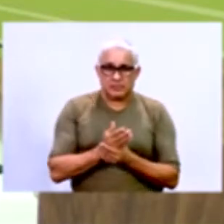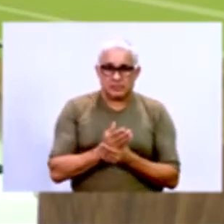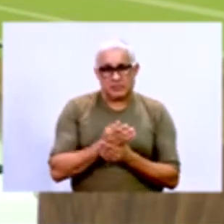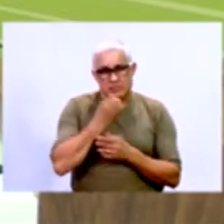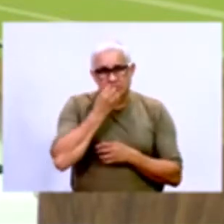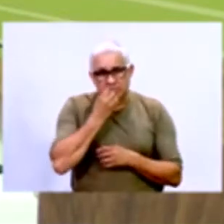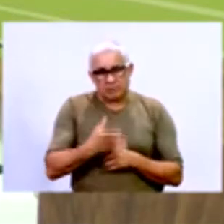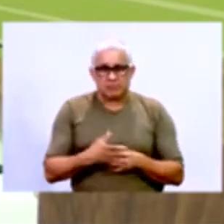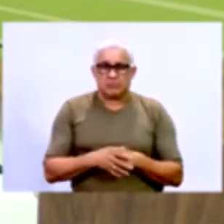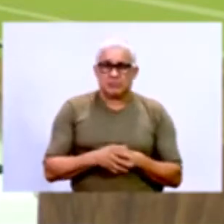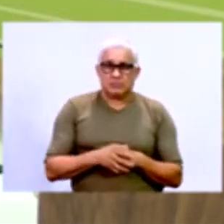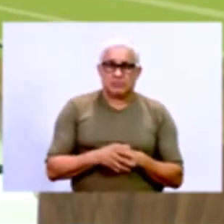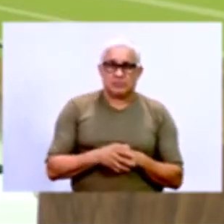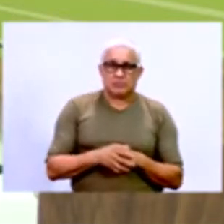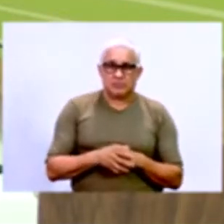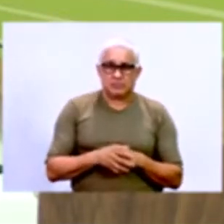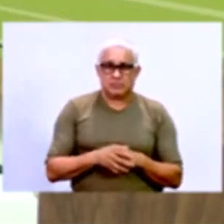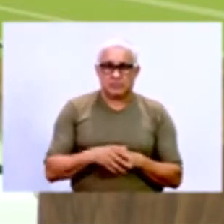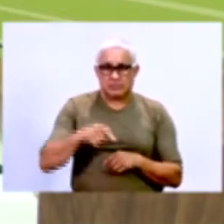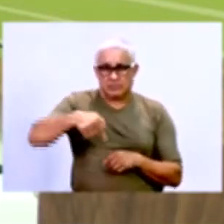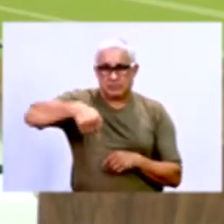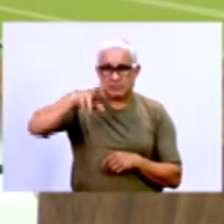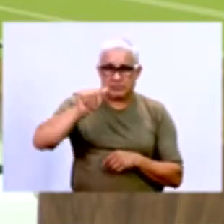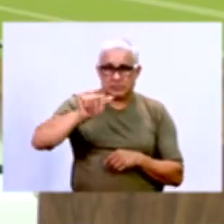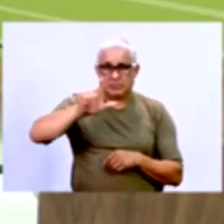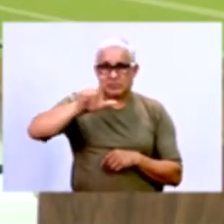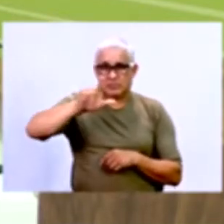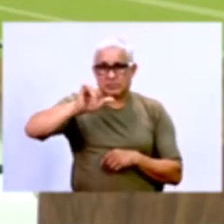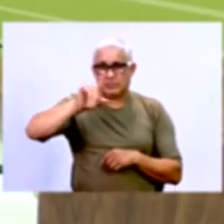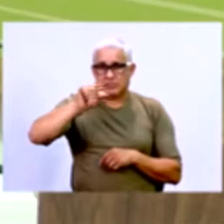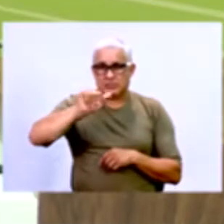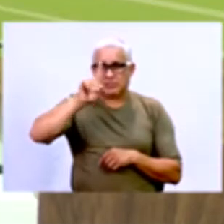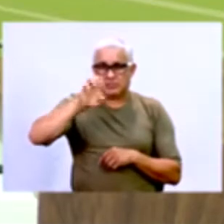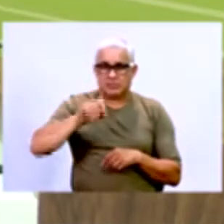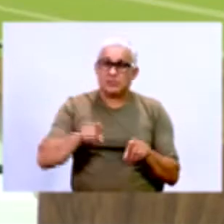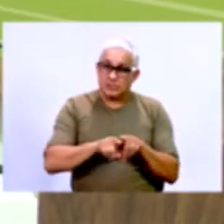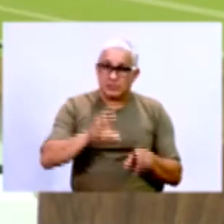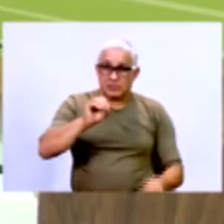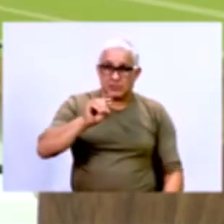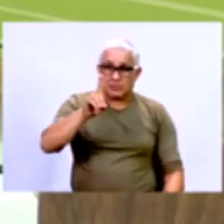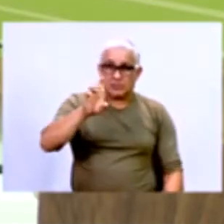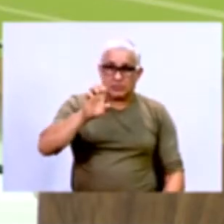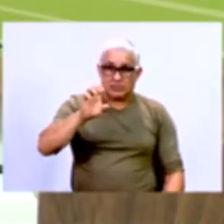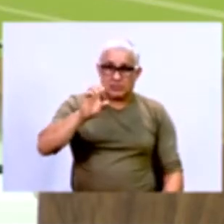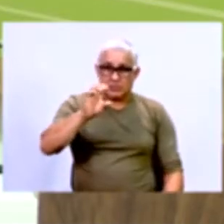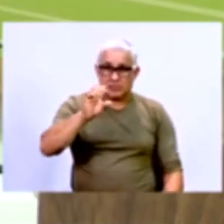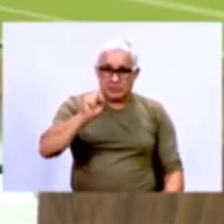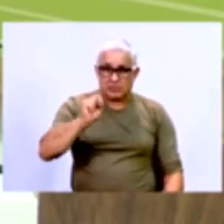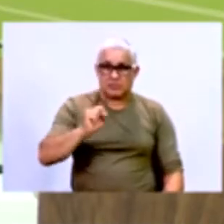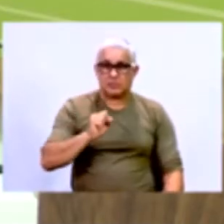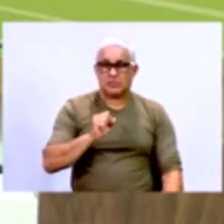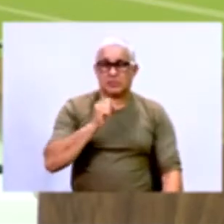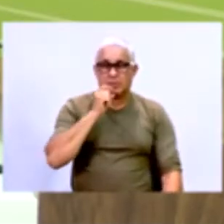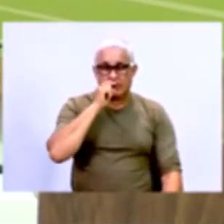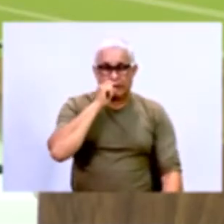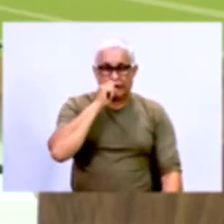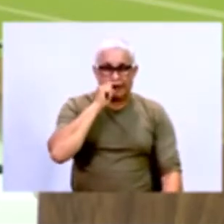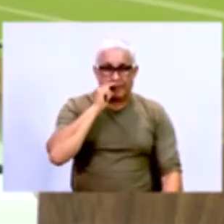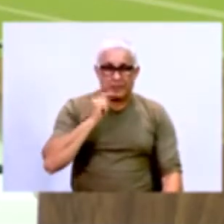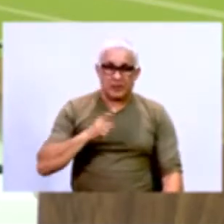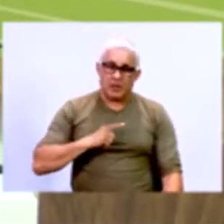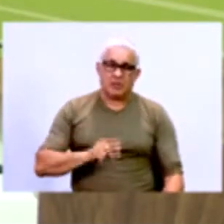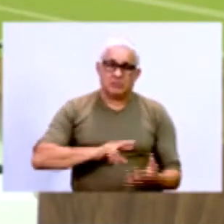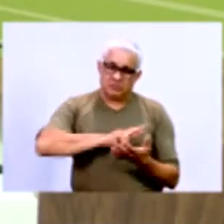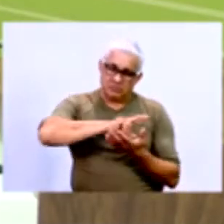qualidade, gerarmos esses arquivos com boa qualidade. E com relação aos codecs, como a professora Alessandra já comentou, são